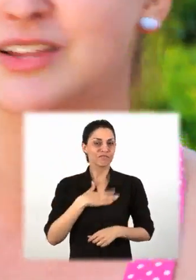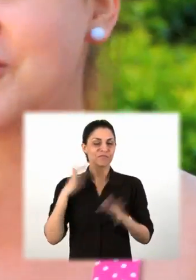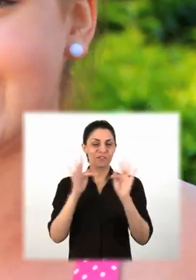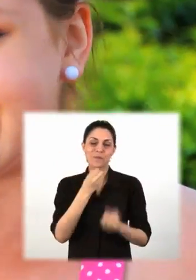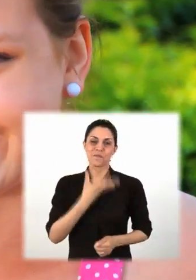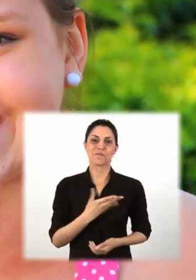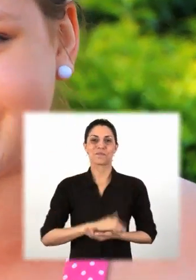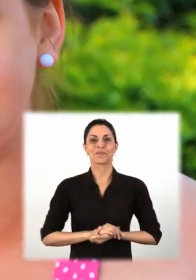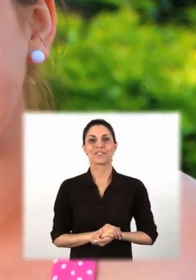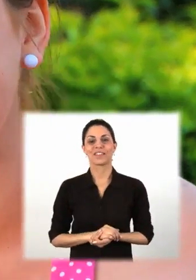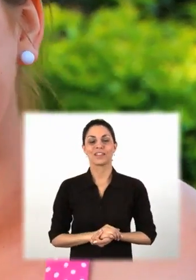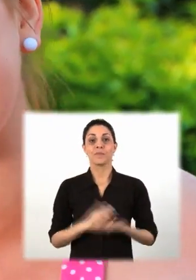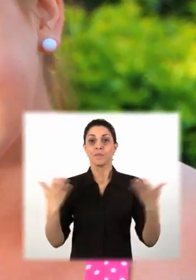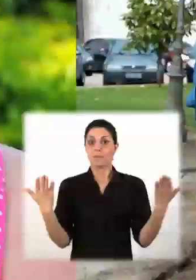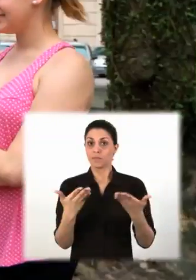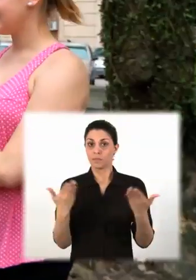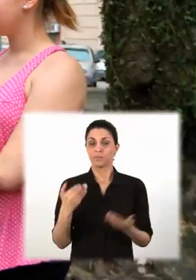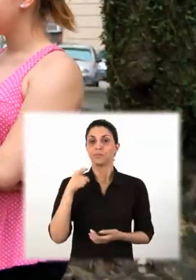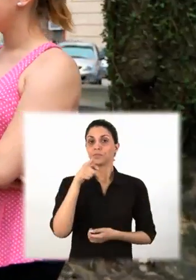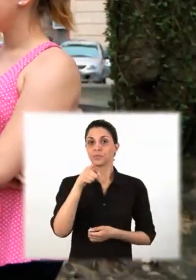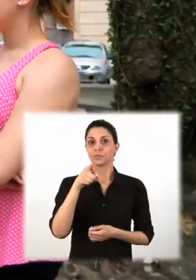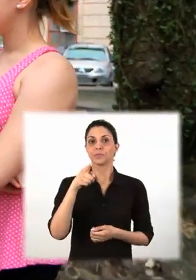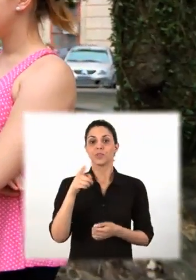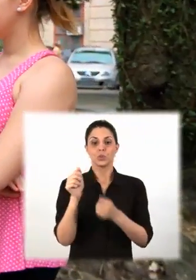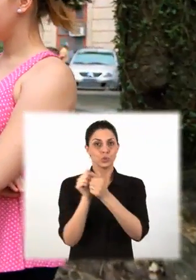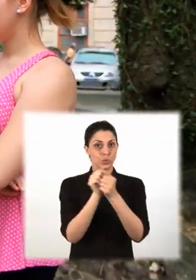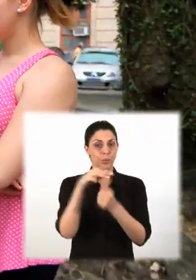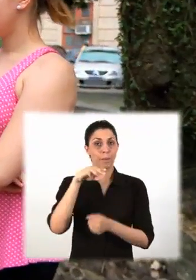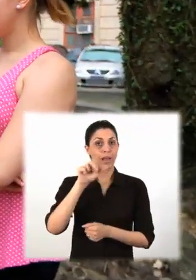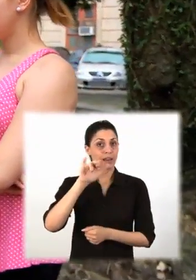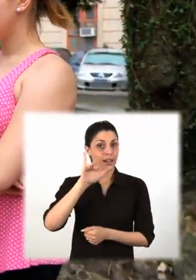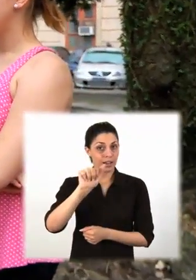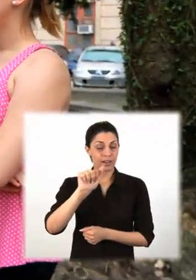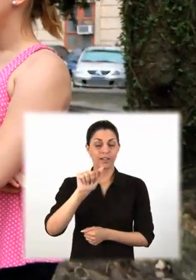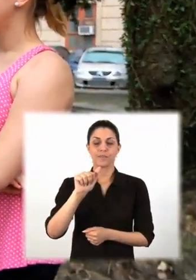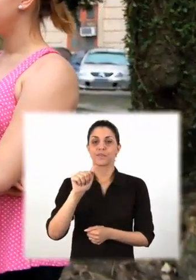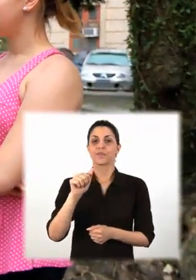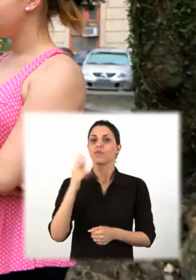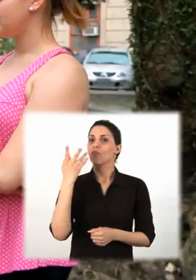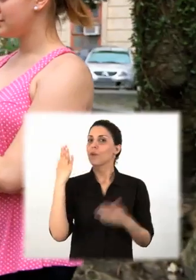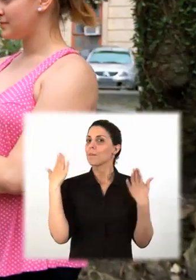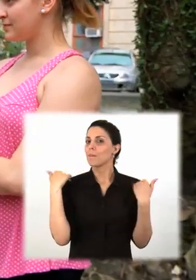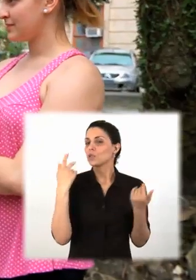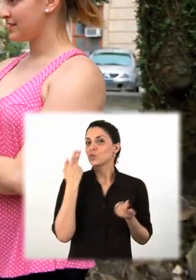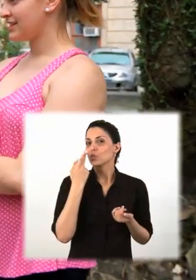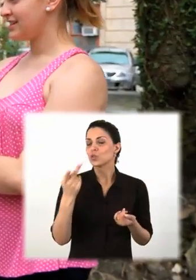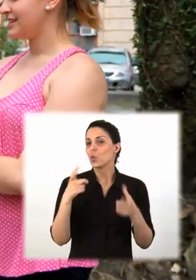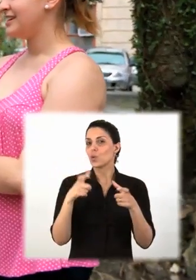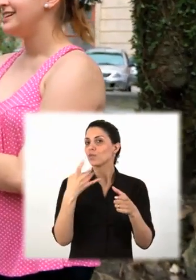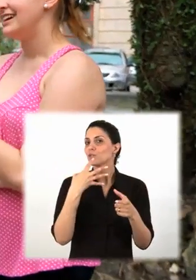tô ficando muito feliz. Tá sendo muito produtivo. E agora você vai sair com a Marília e ela vai te levar num lugar que você não